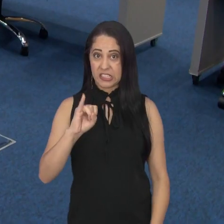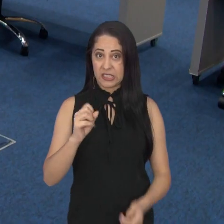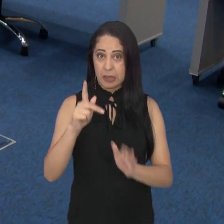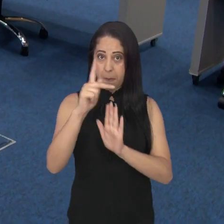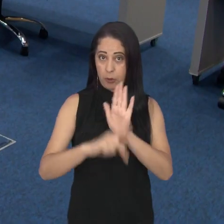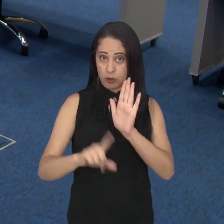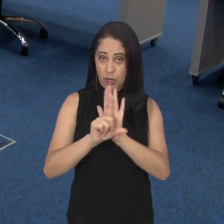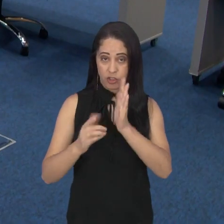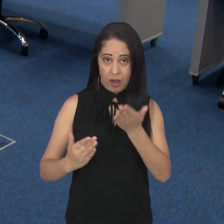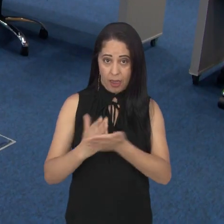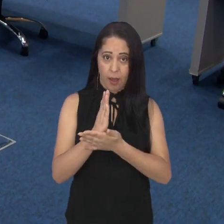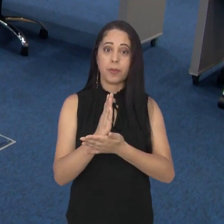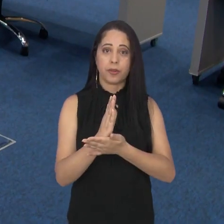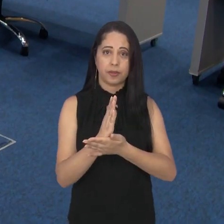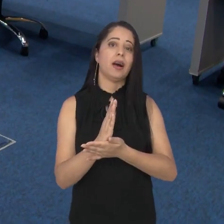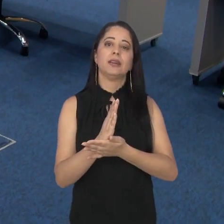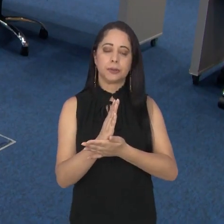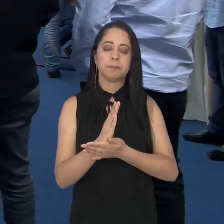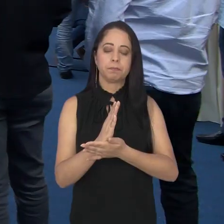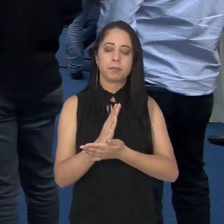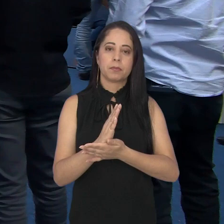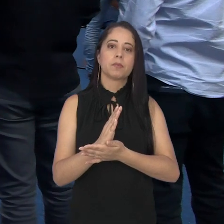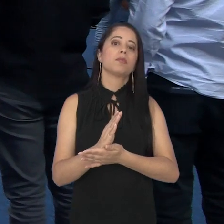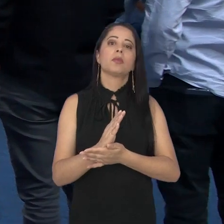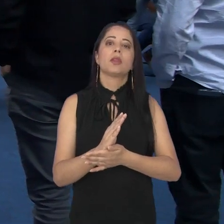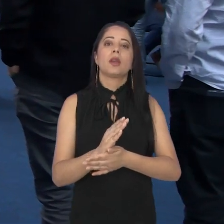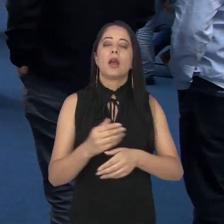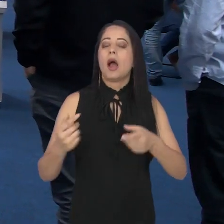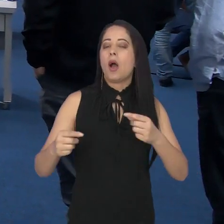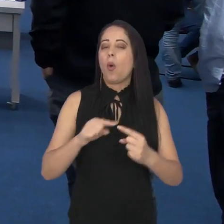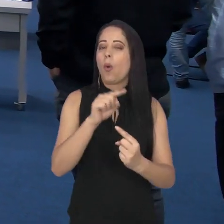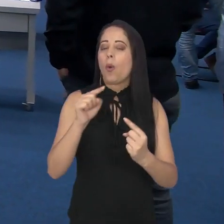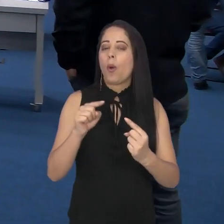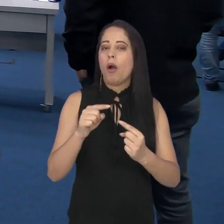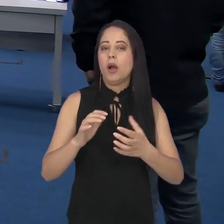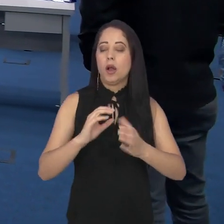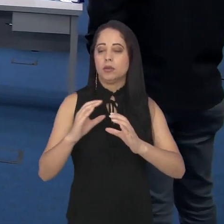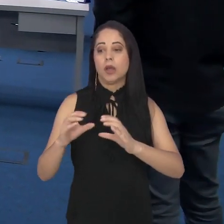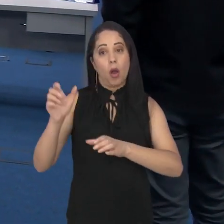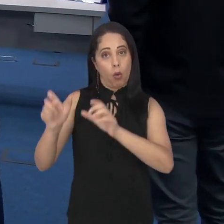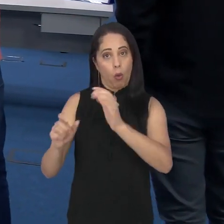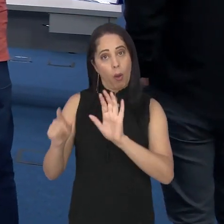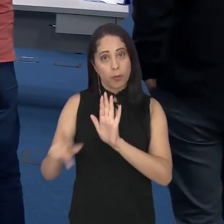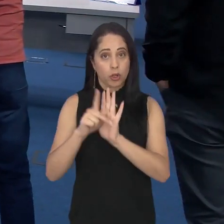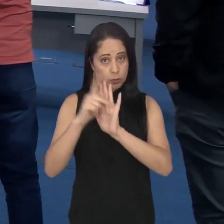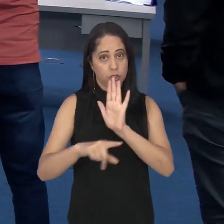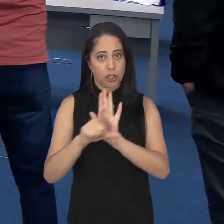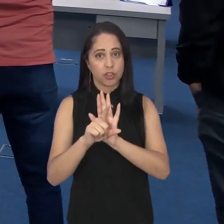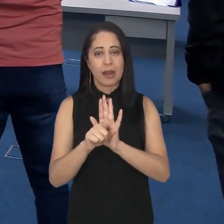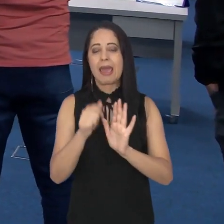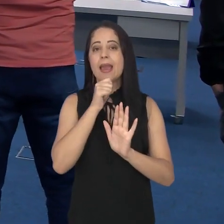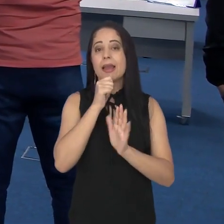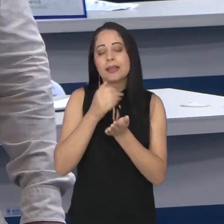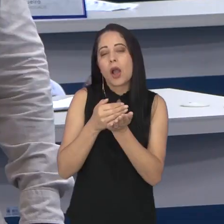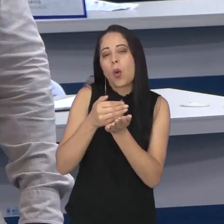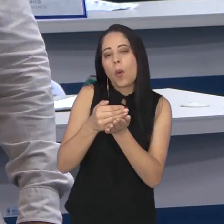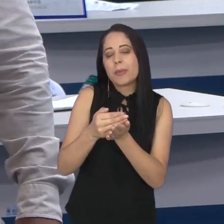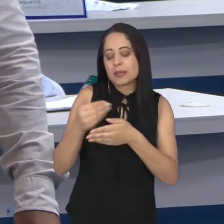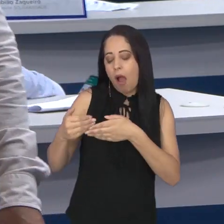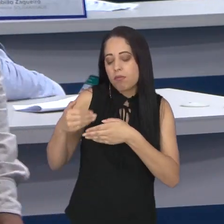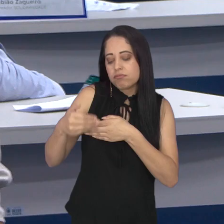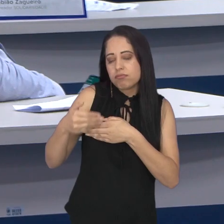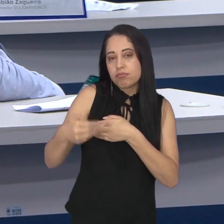E caso aprovado, a princípio, o Programa Municipal de Inclusão da Pessoa Idosa em Comunicação Digital deve